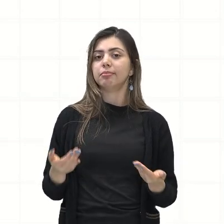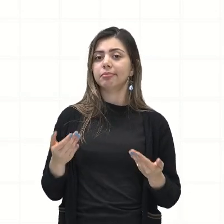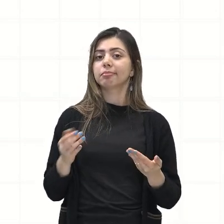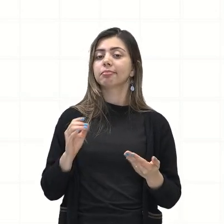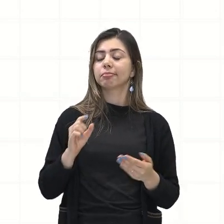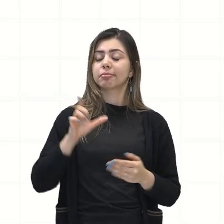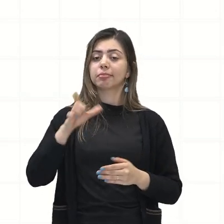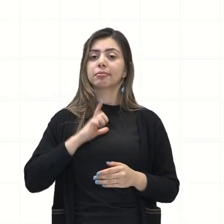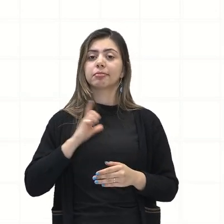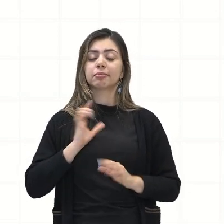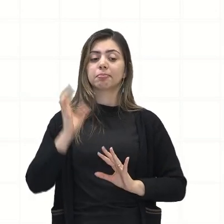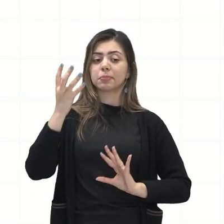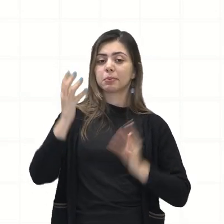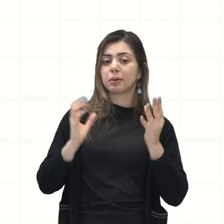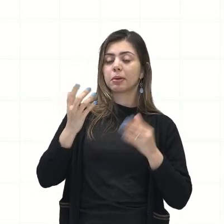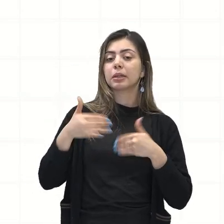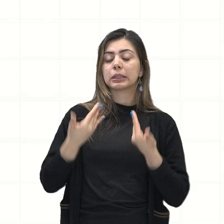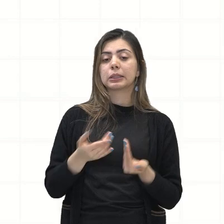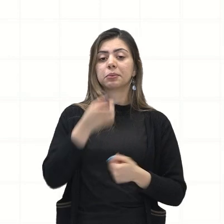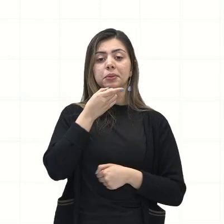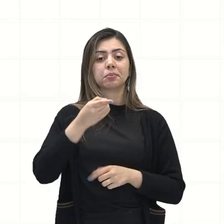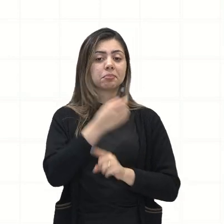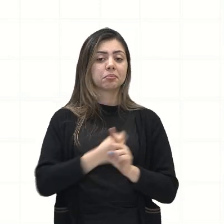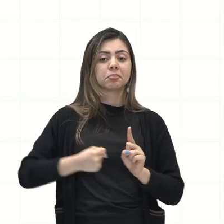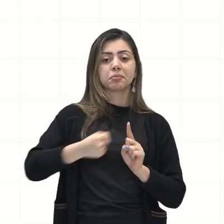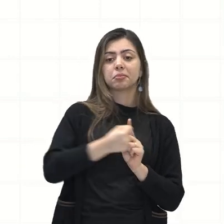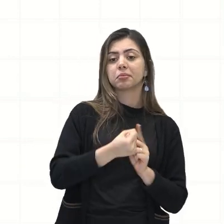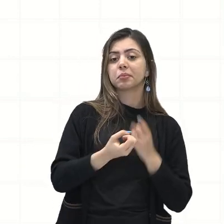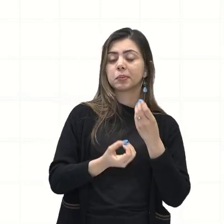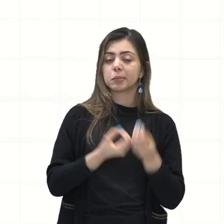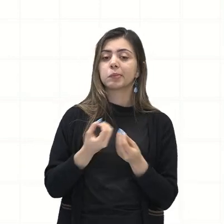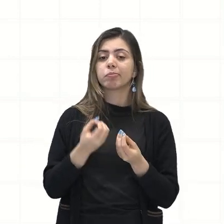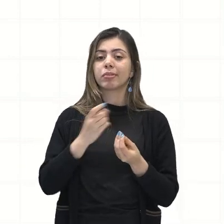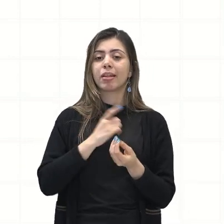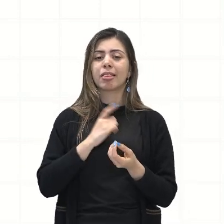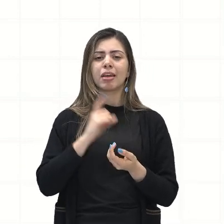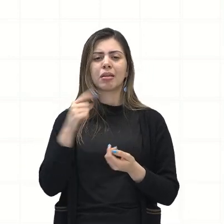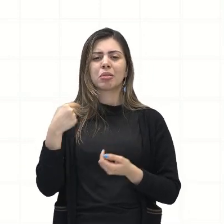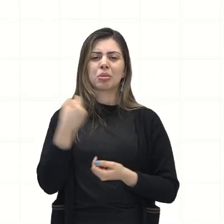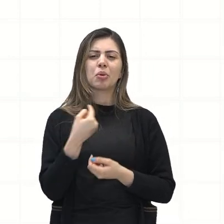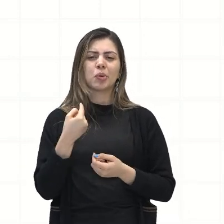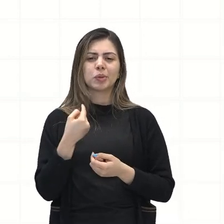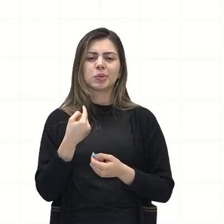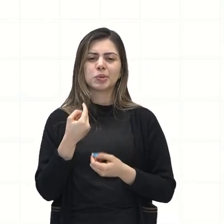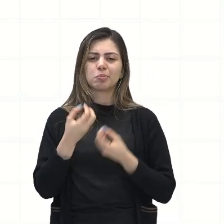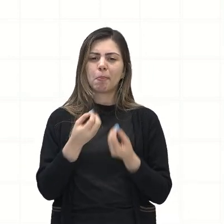dessa questão que o darwinismo social, né, ele é uma interpretação